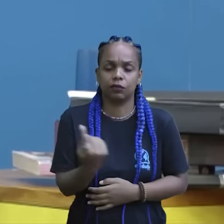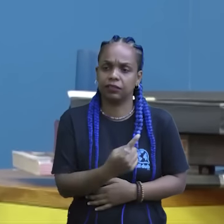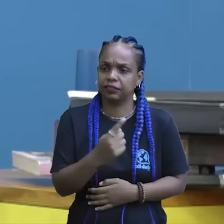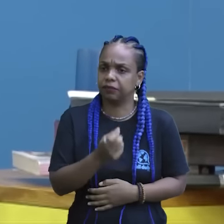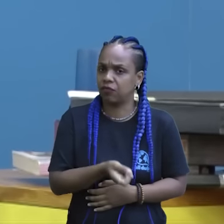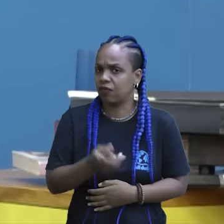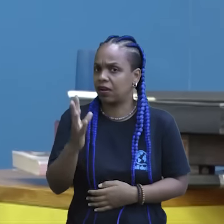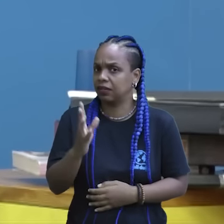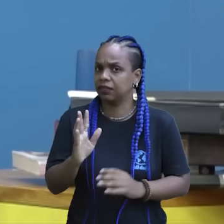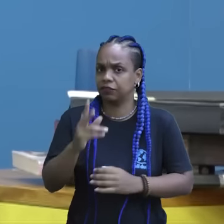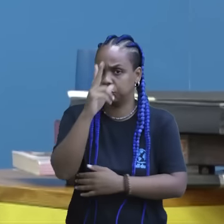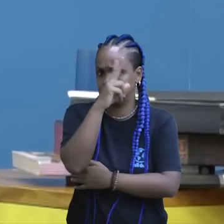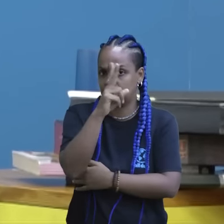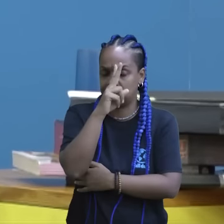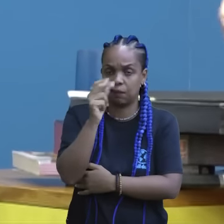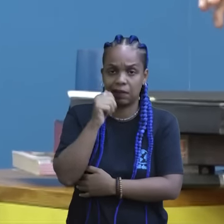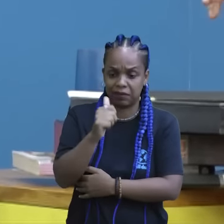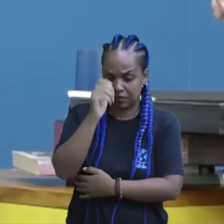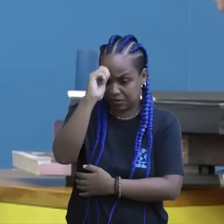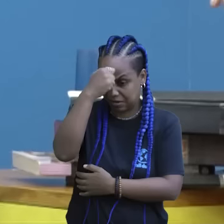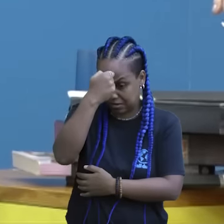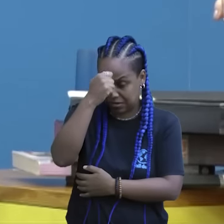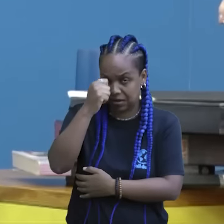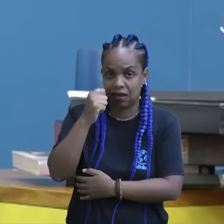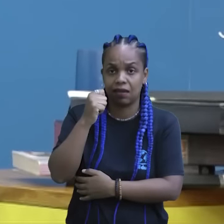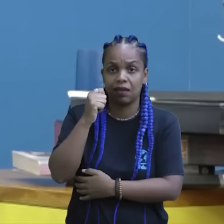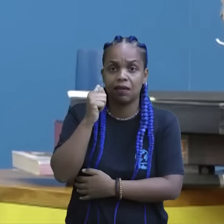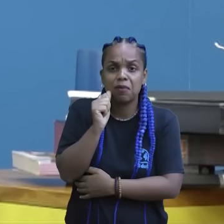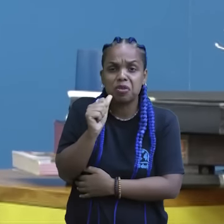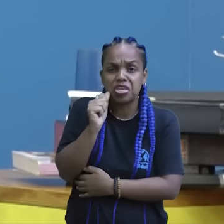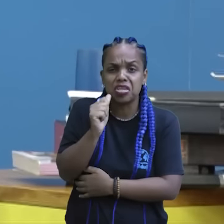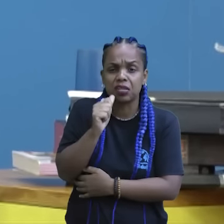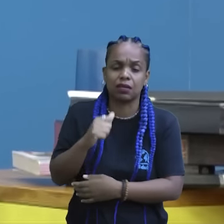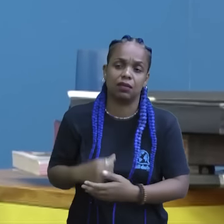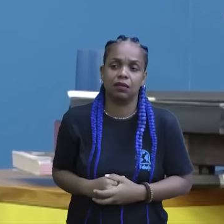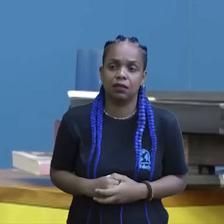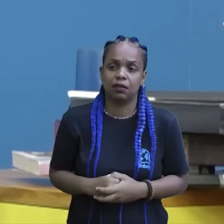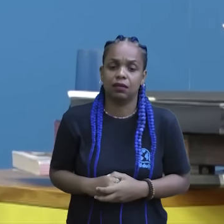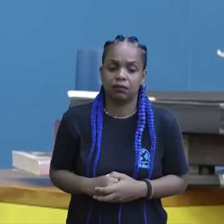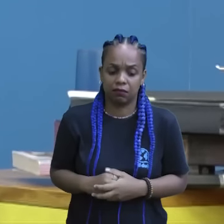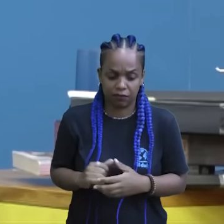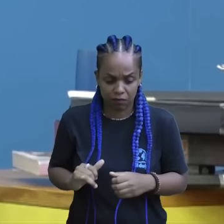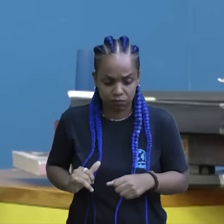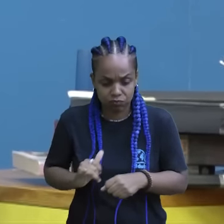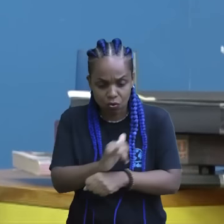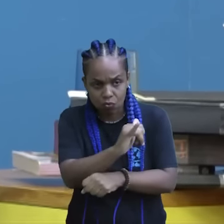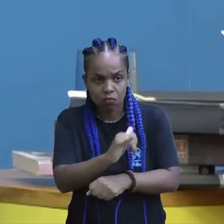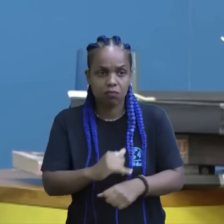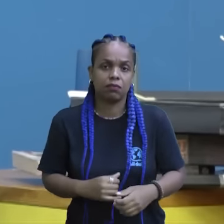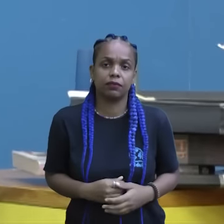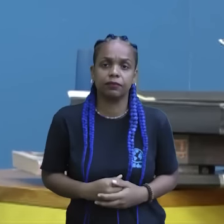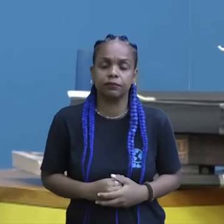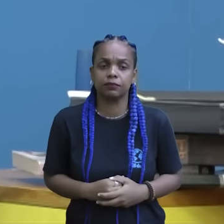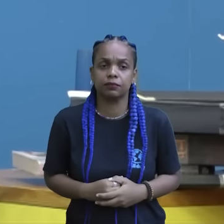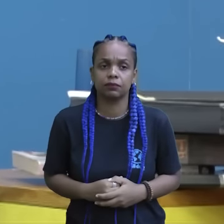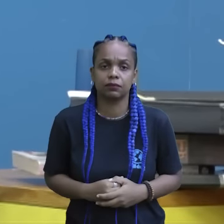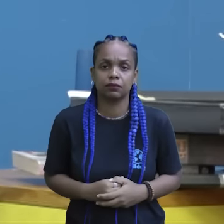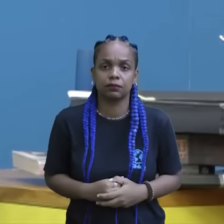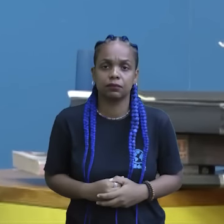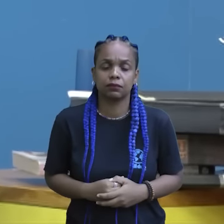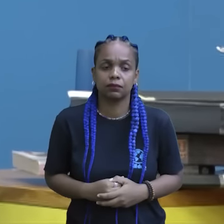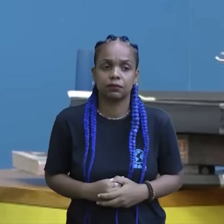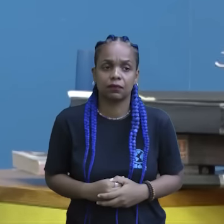enganada e que vivia nos subúrbios. Lima é uma pessoa que fala assim, que é o grande vilão da